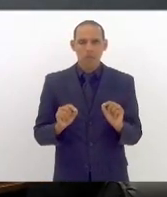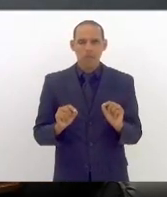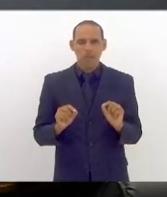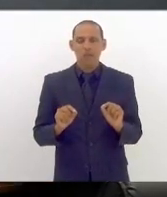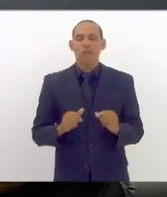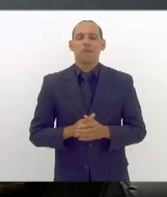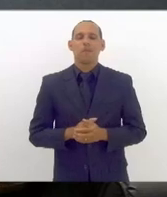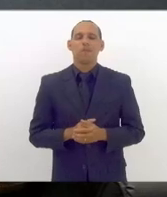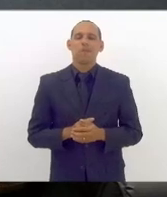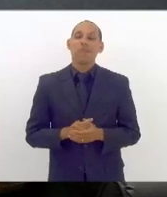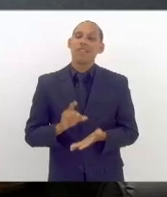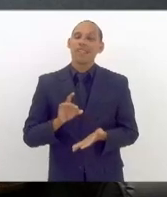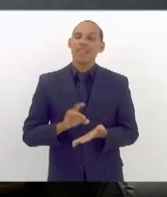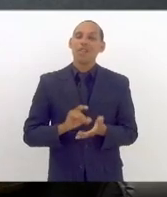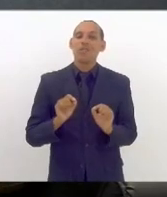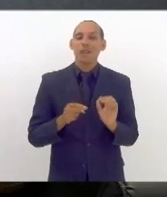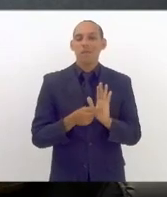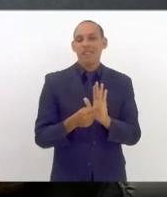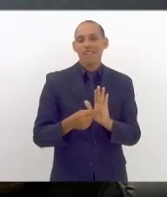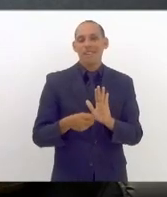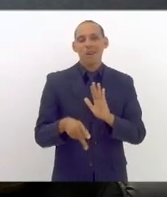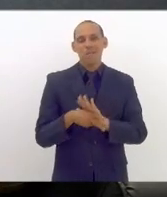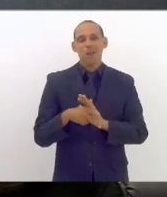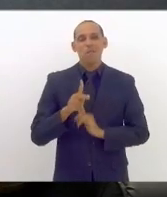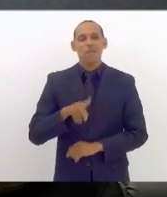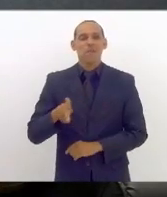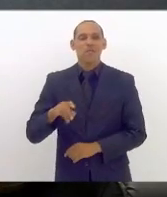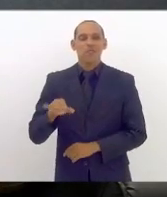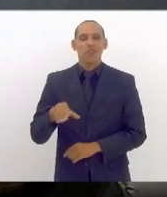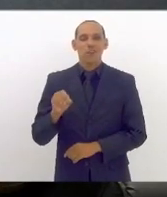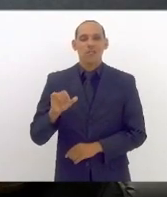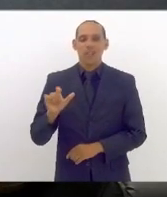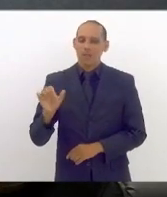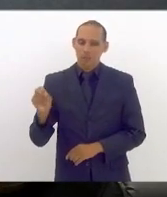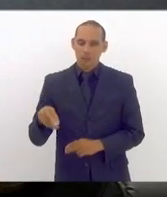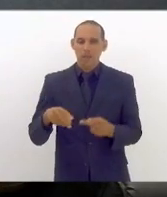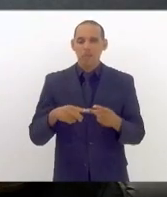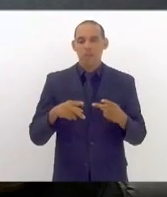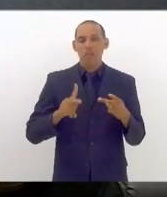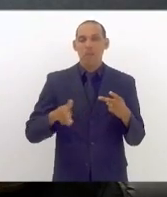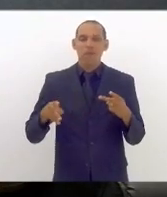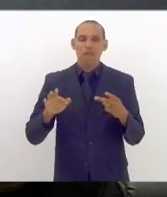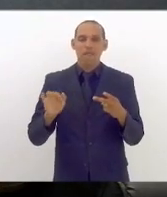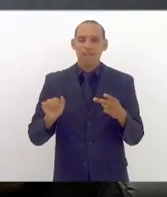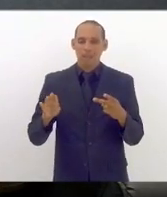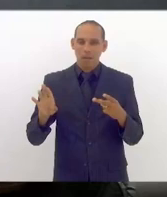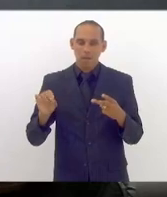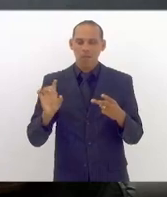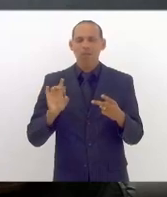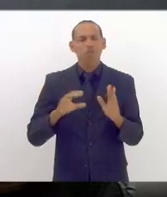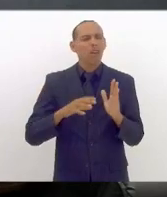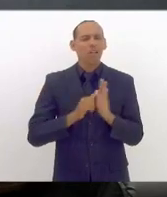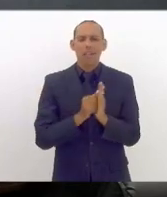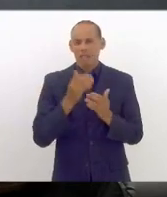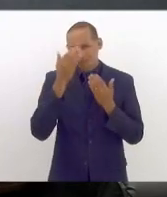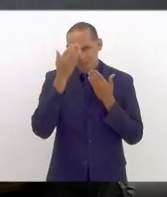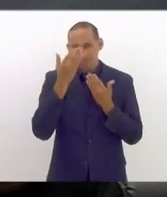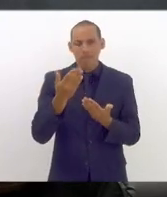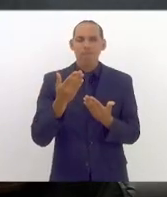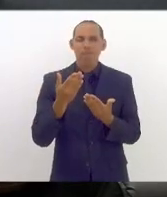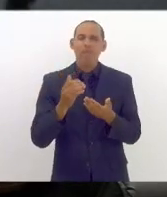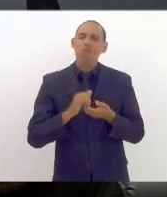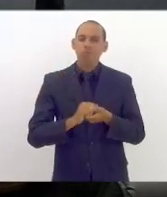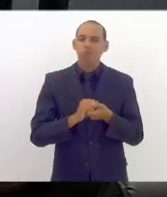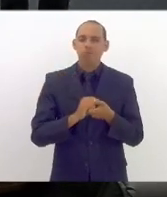é porque na verdade apresentação hoje é do professor Joilson Professor Fábio é só fazer um registro um agradecimento a